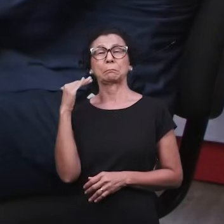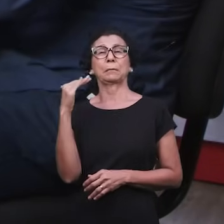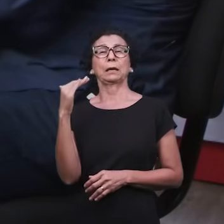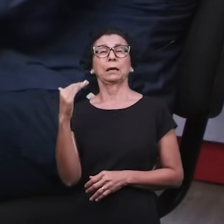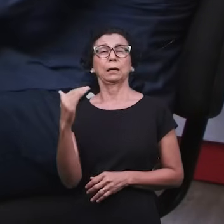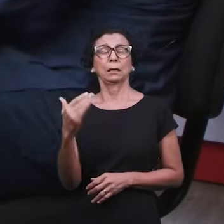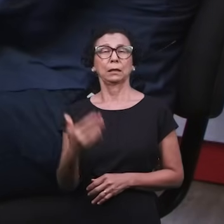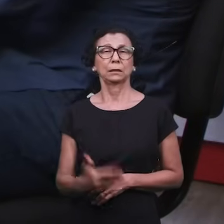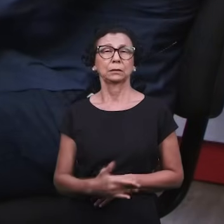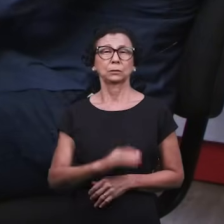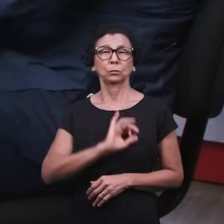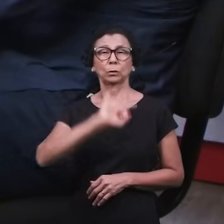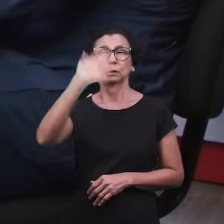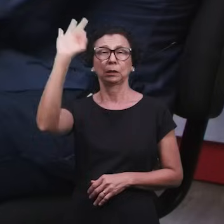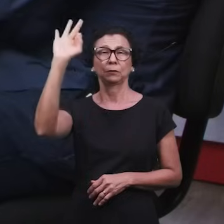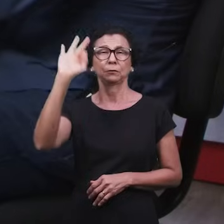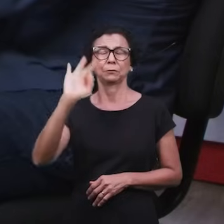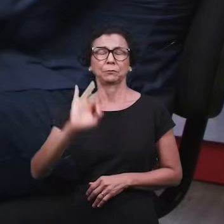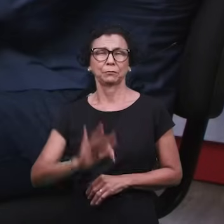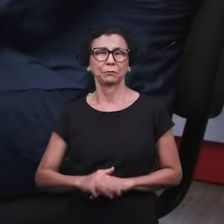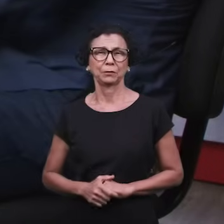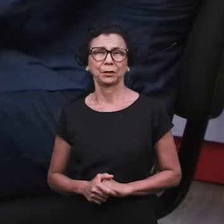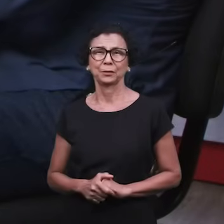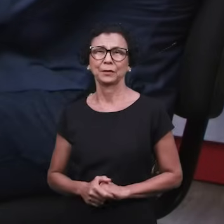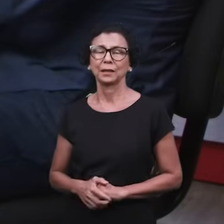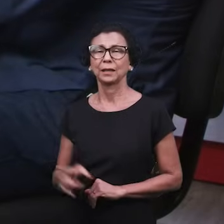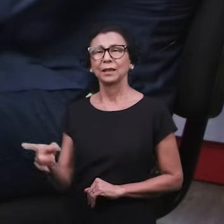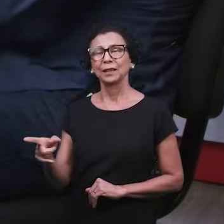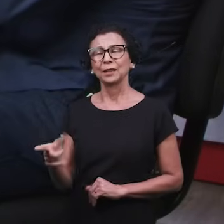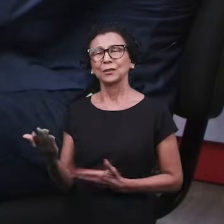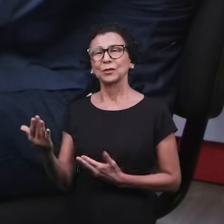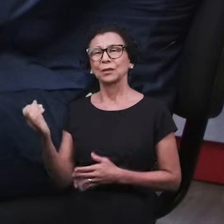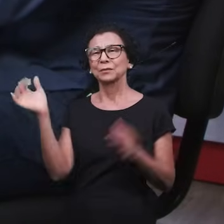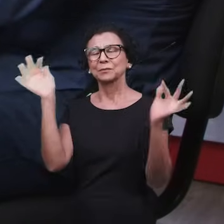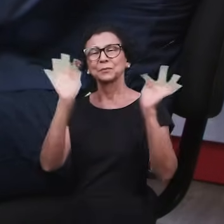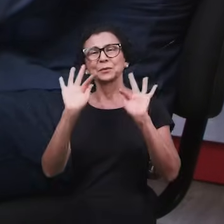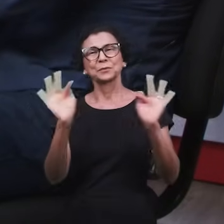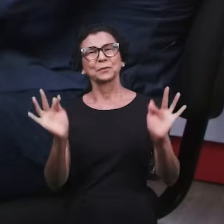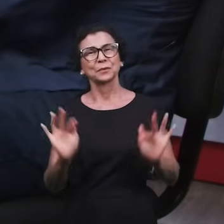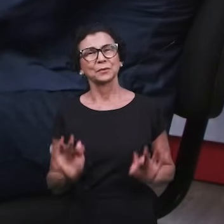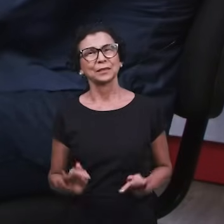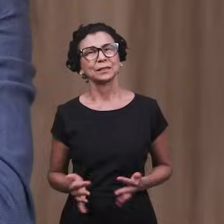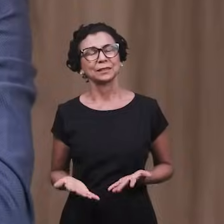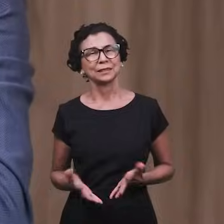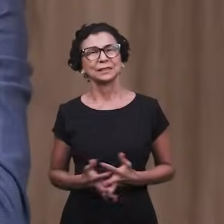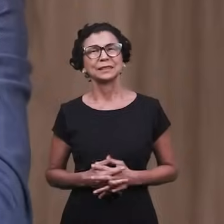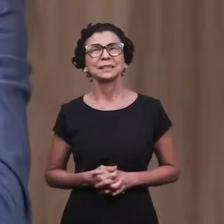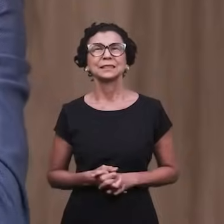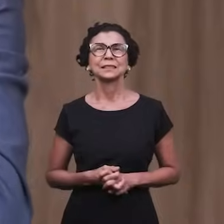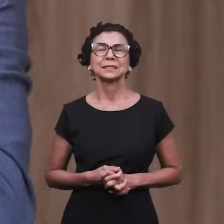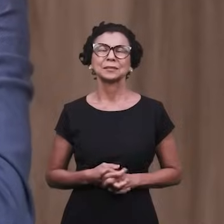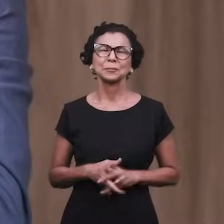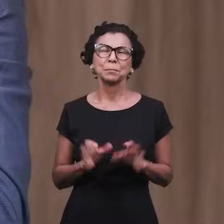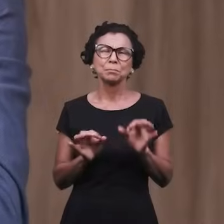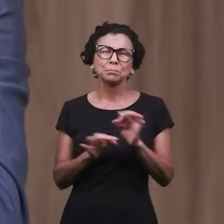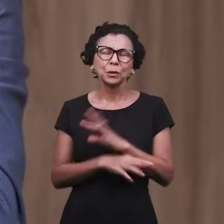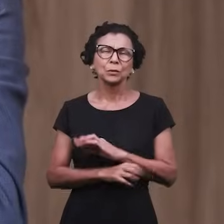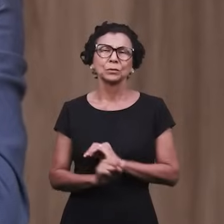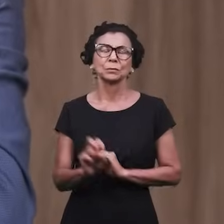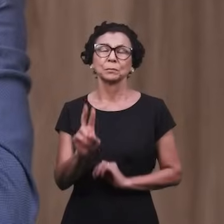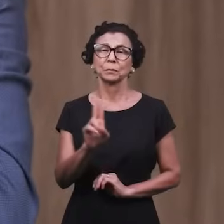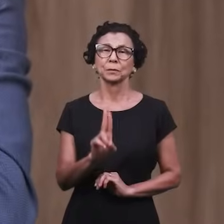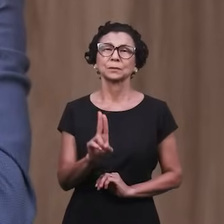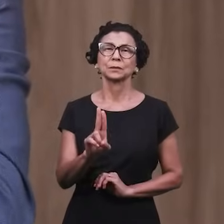trágica, né? Ele chegou depois a falar, né? E ele ficou muito feliz, assim, né? Por ter, assim, o instrumento, né? Prontinho para uso, podendo